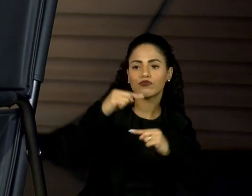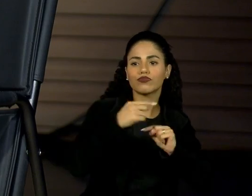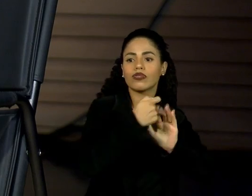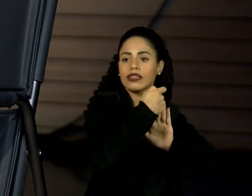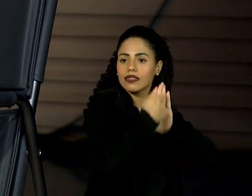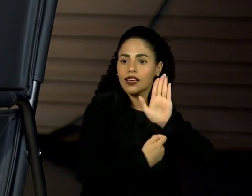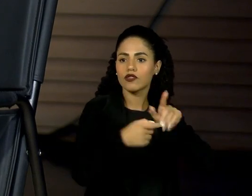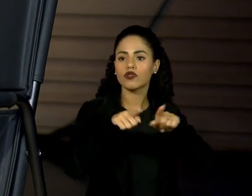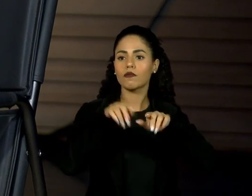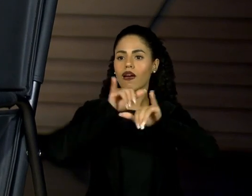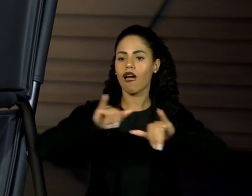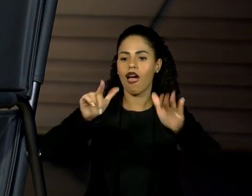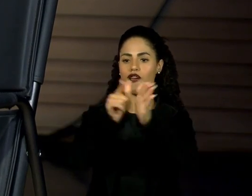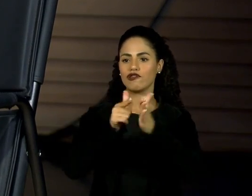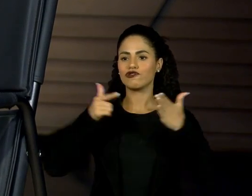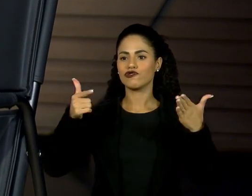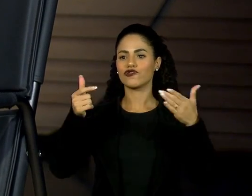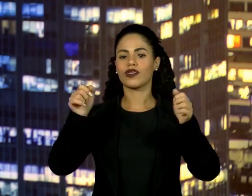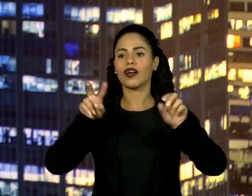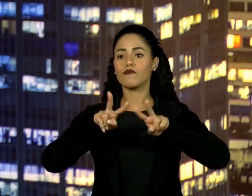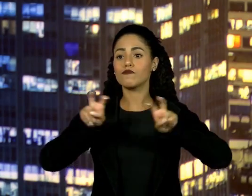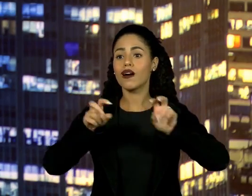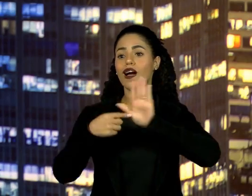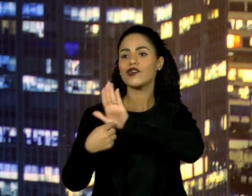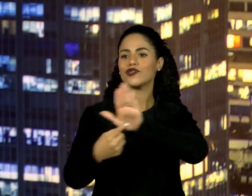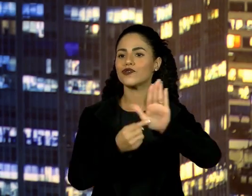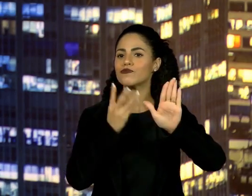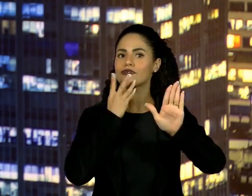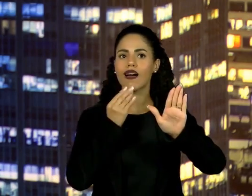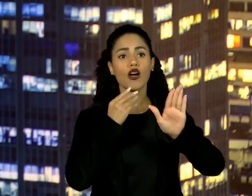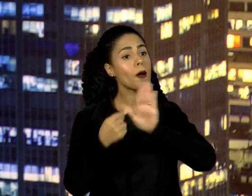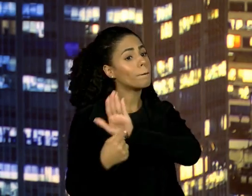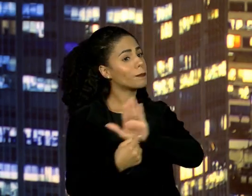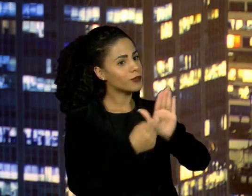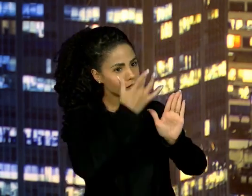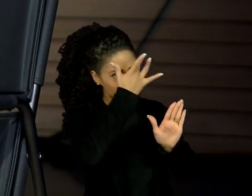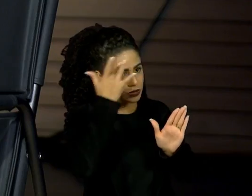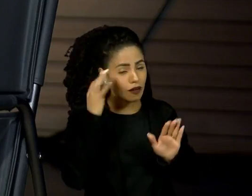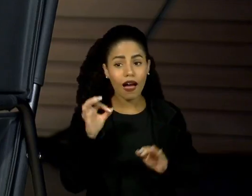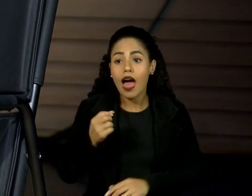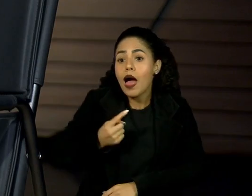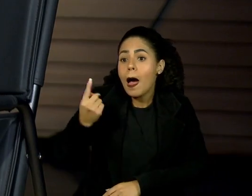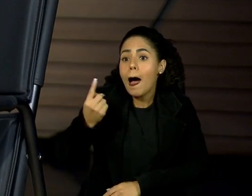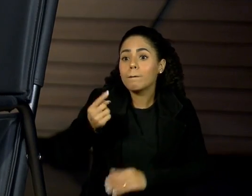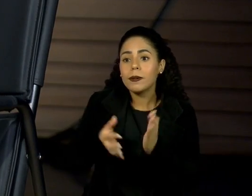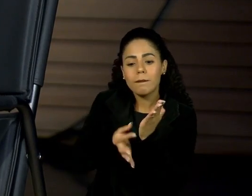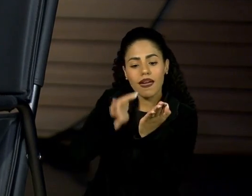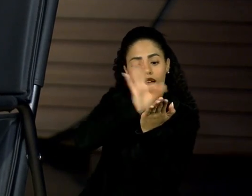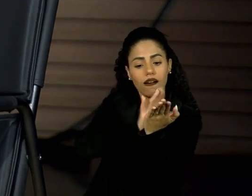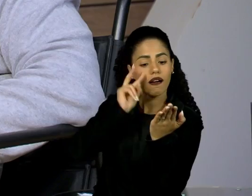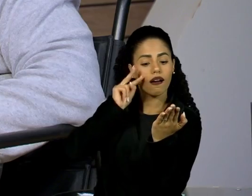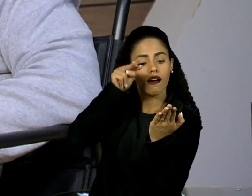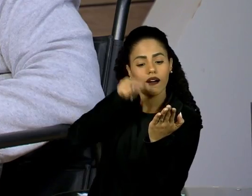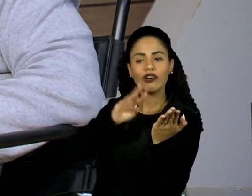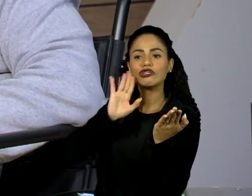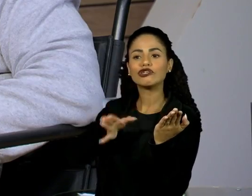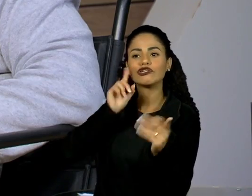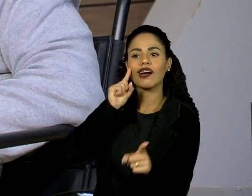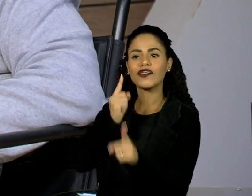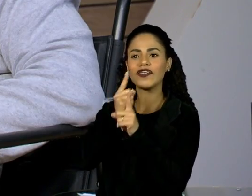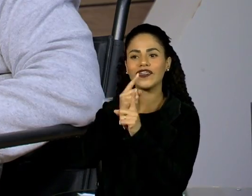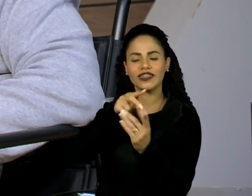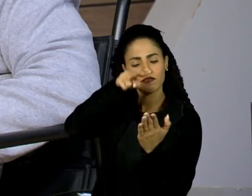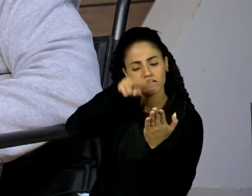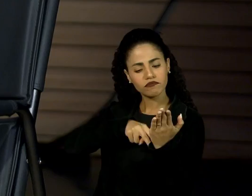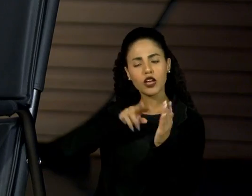em jornais de recepção da obra do Machado de Assis. Para já mostrar para o leitor. Já mostrar, mas está na primeira página. Quando você for ler a edição, já tem isso.